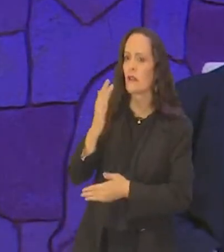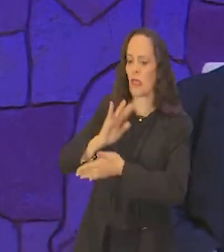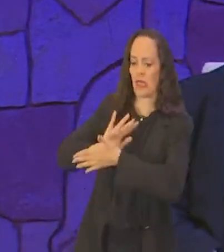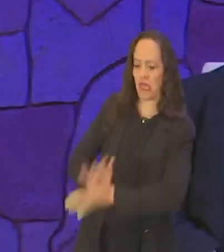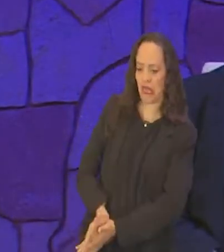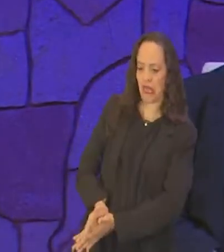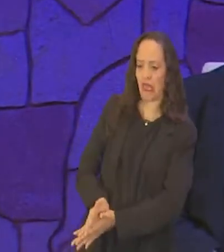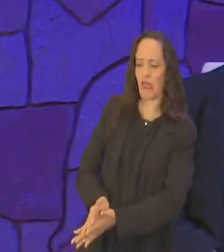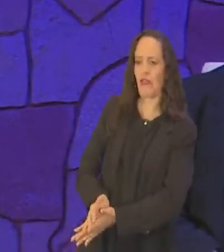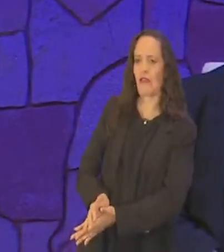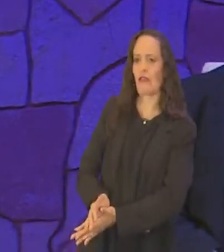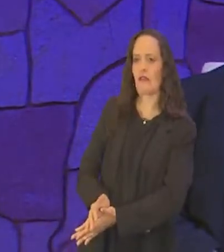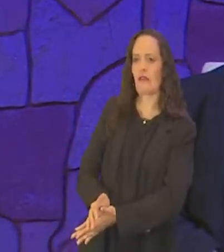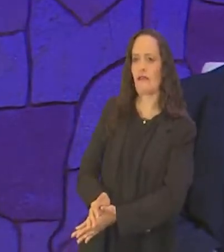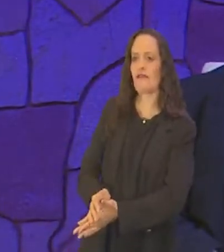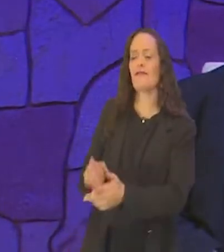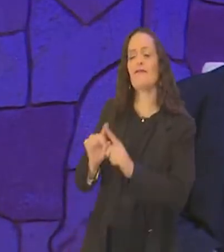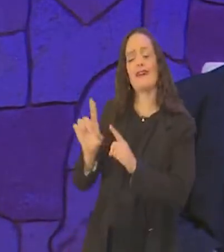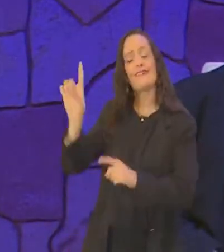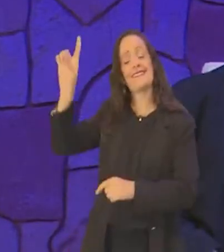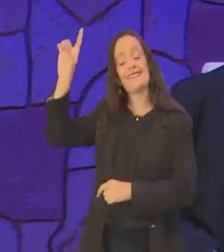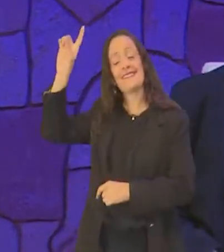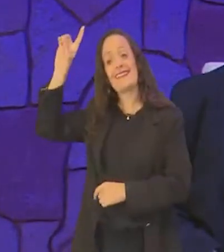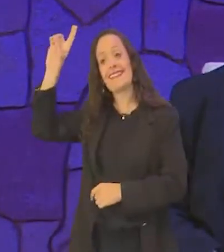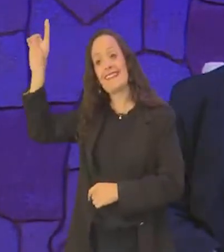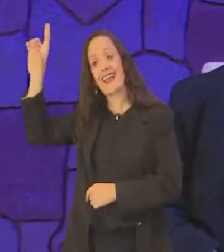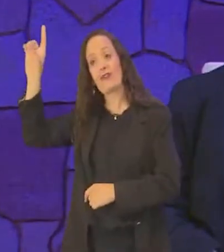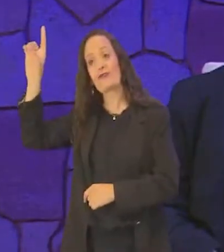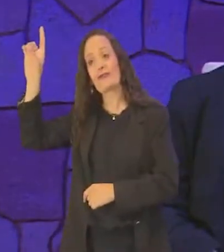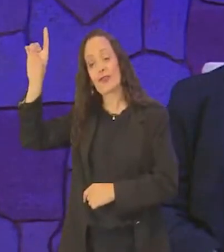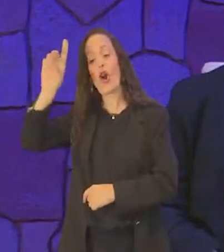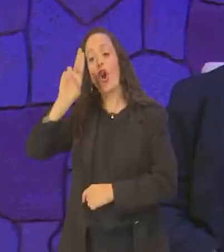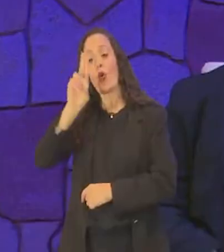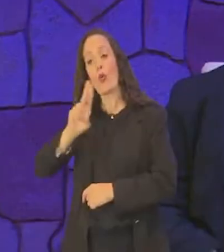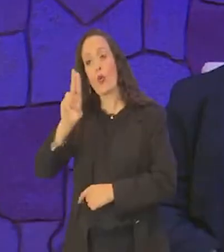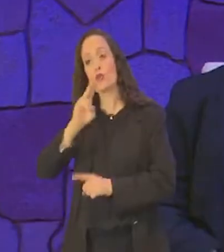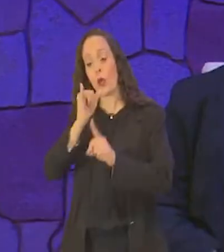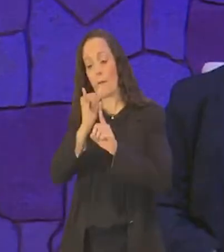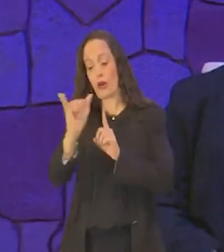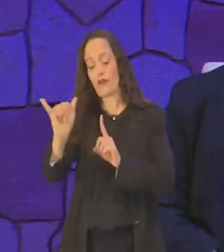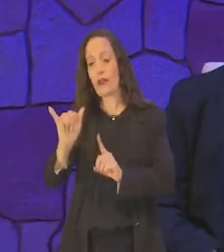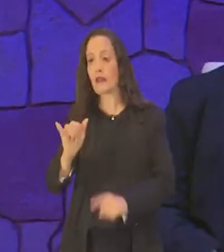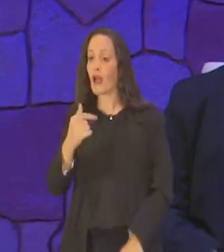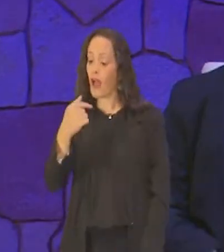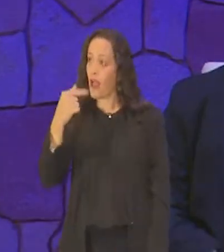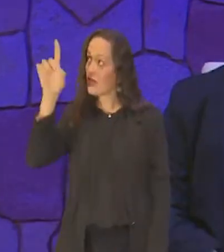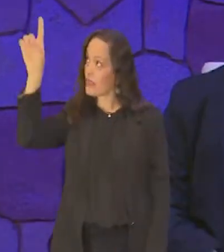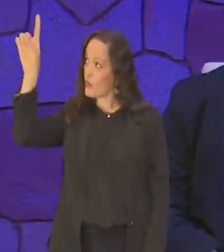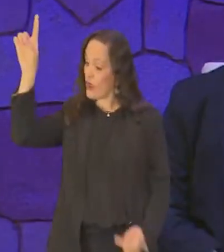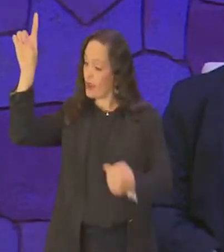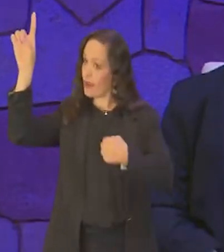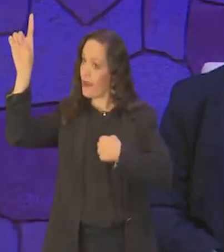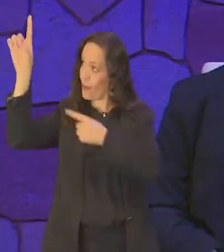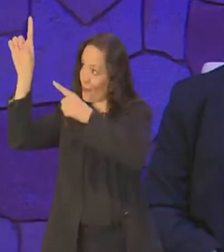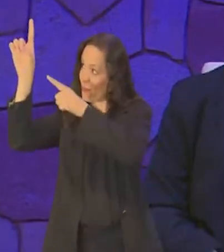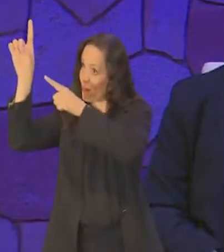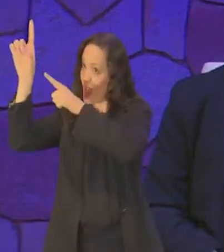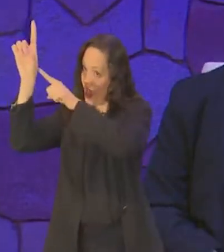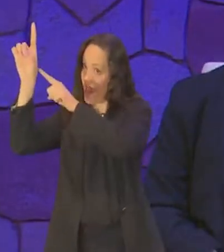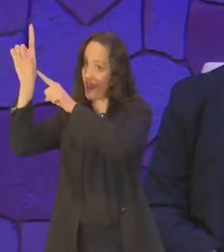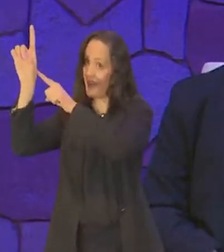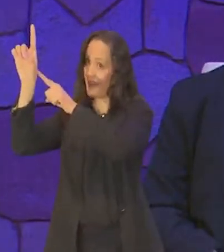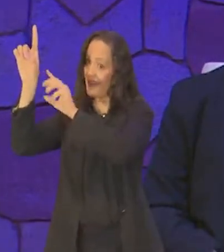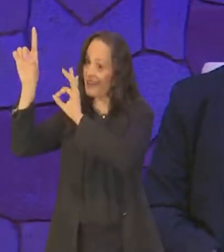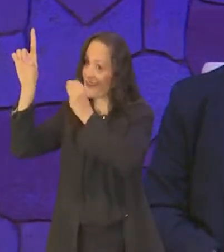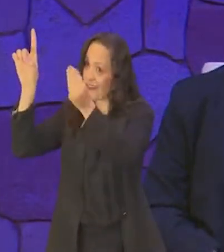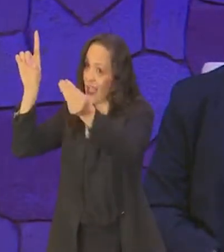reprimidos, mas Deus usa o profeta para dizer: sou eu quem sei os